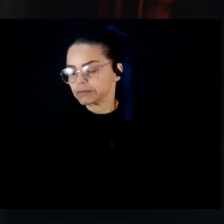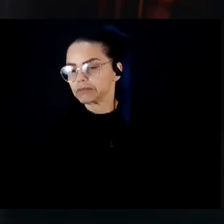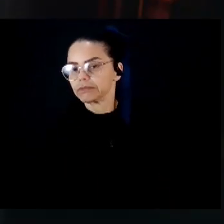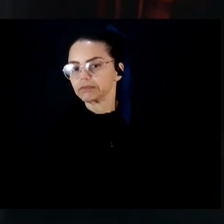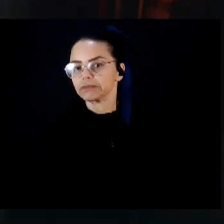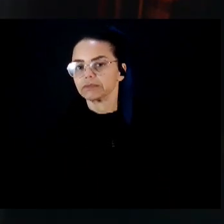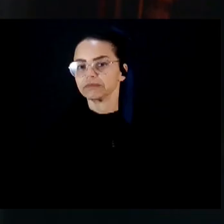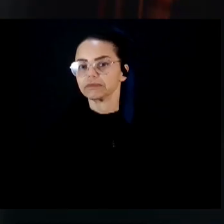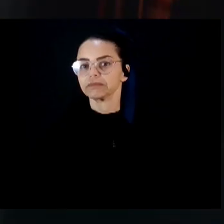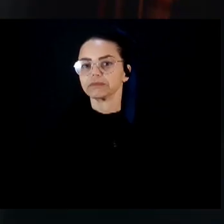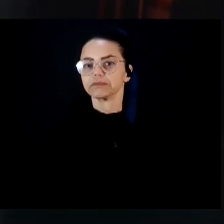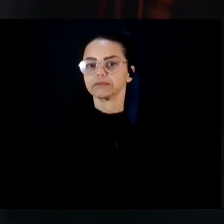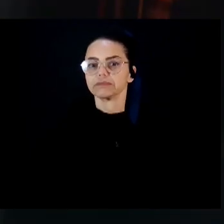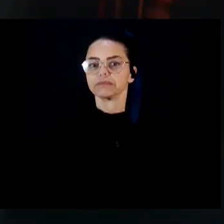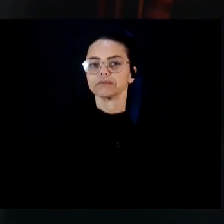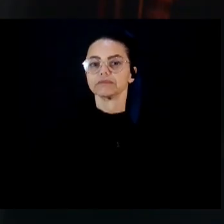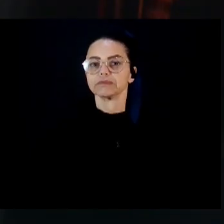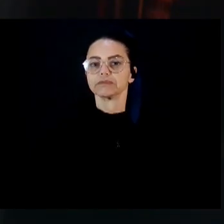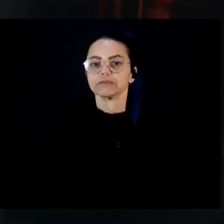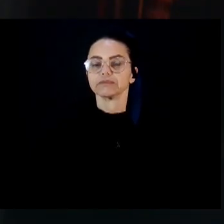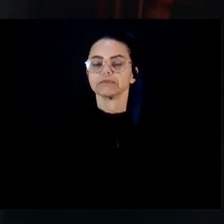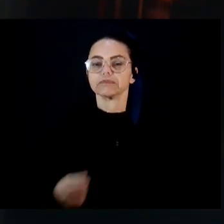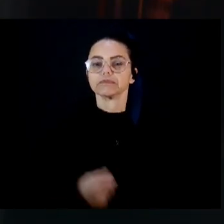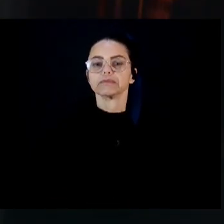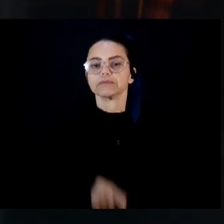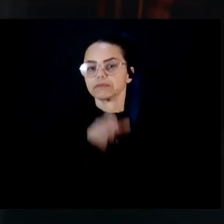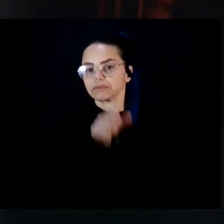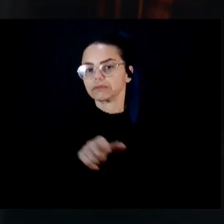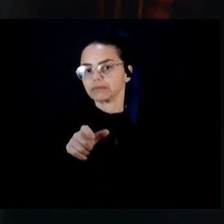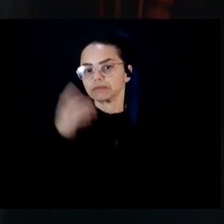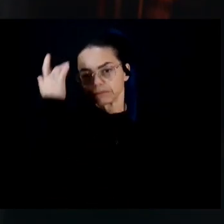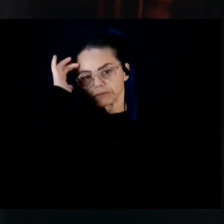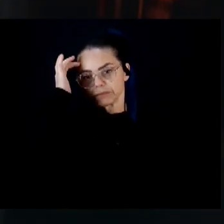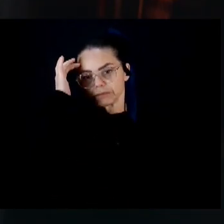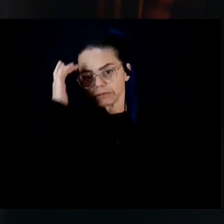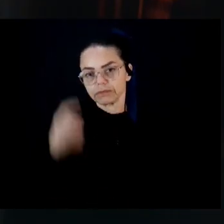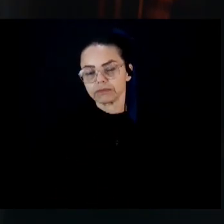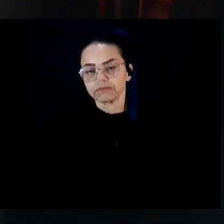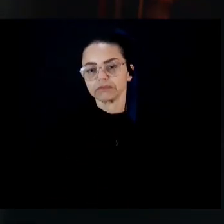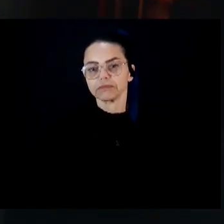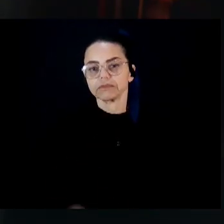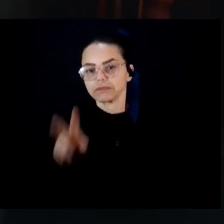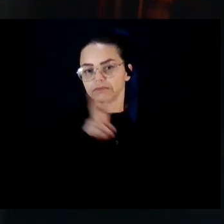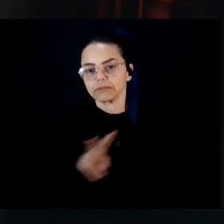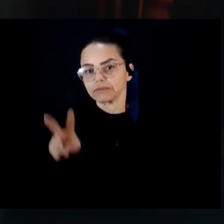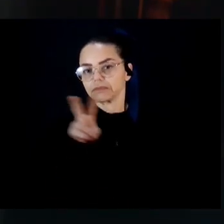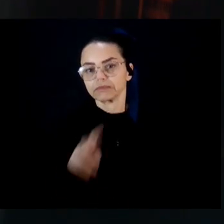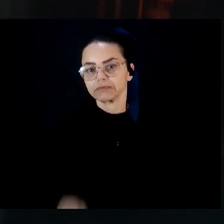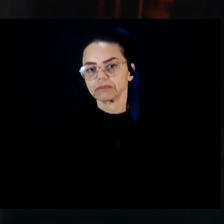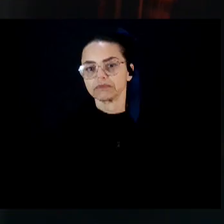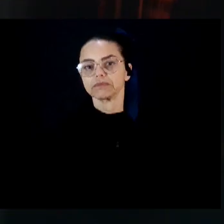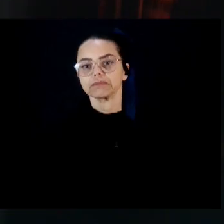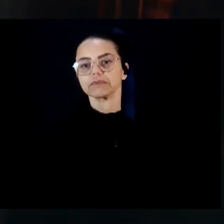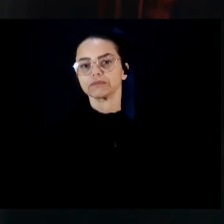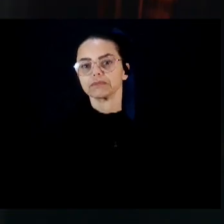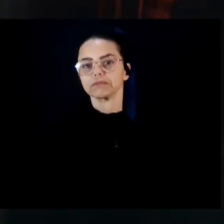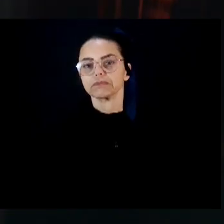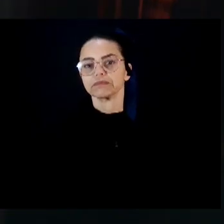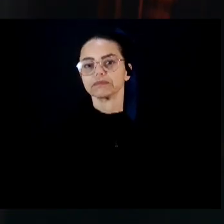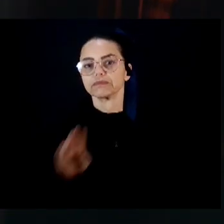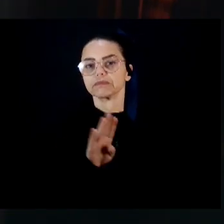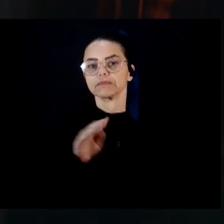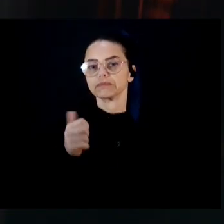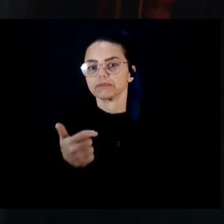né? Eu vou puxar para a doutora agora. Tem gente que acha que a vitamina, você começa, vamos suplementar com B12, vitamina